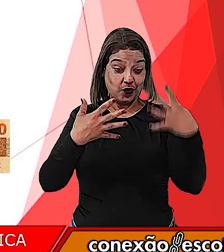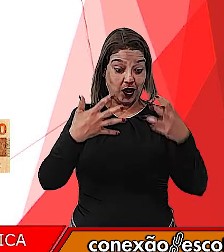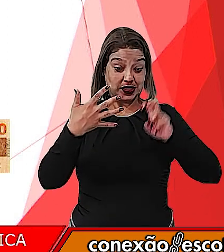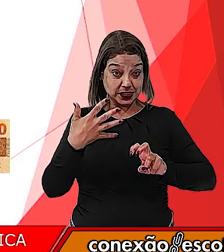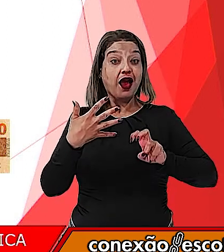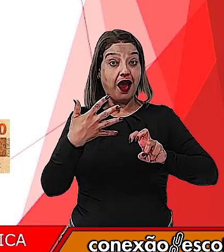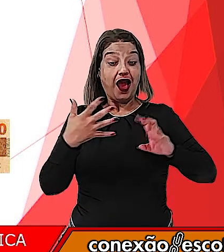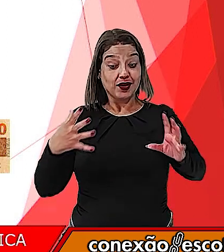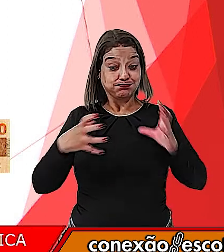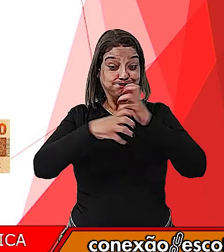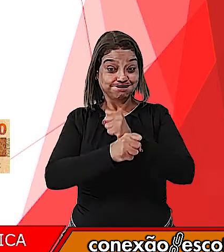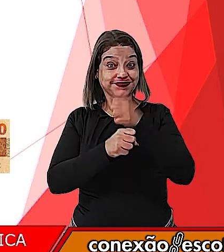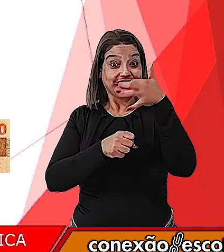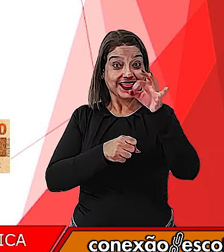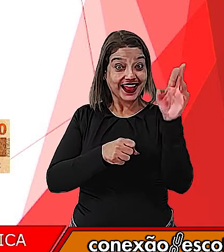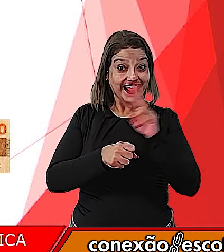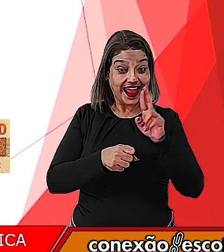Então, 5 notas de